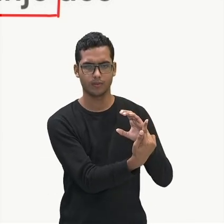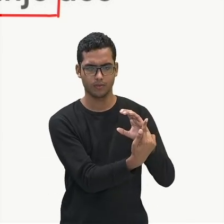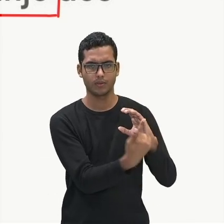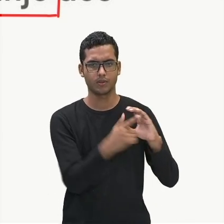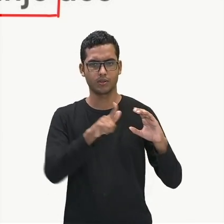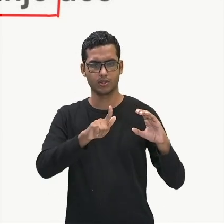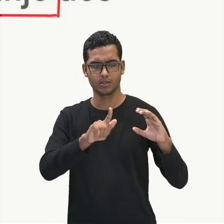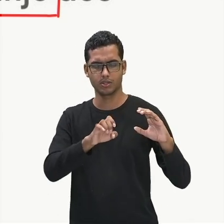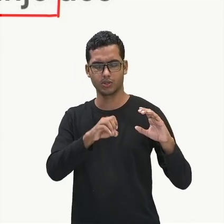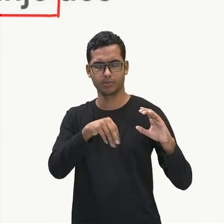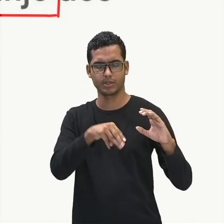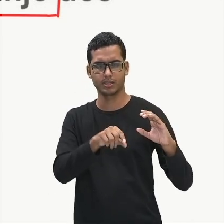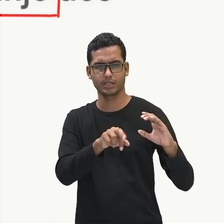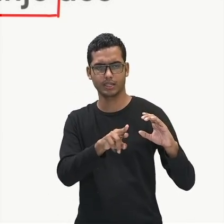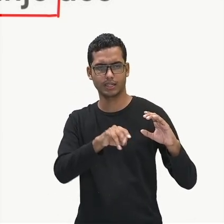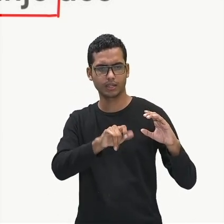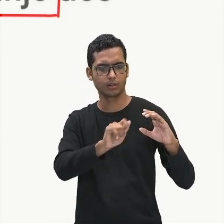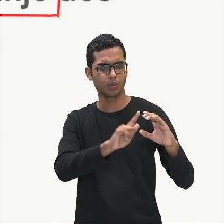favorável, né?